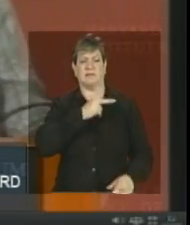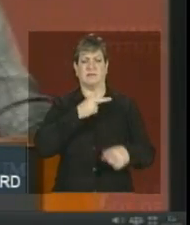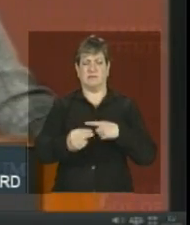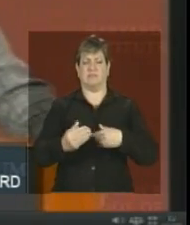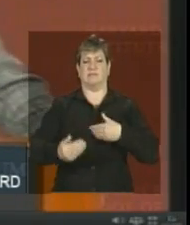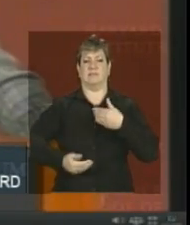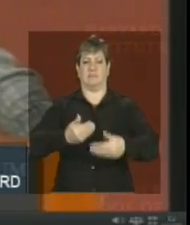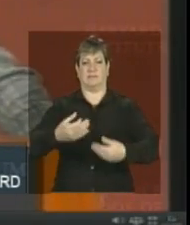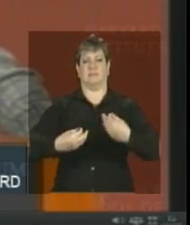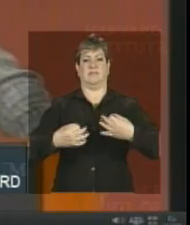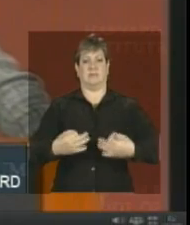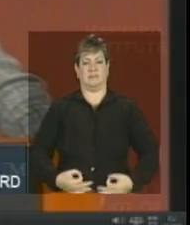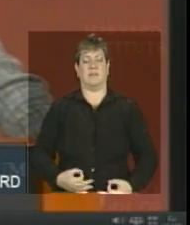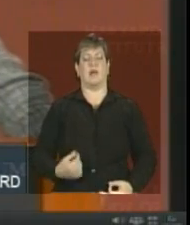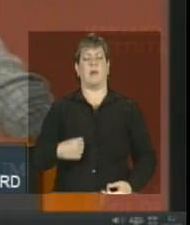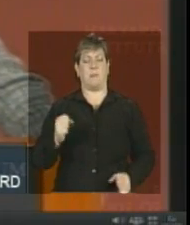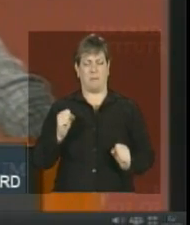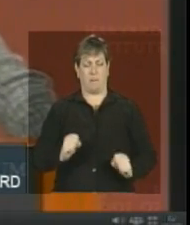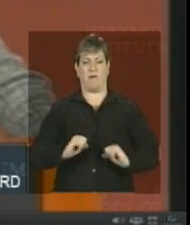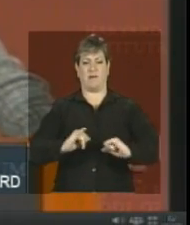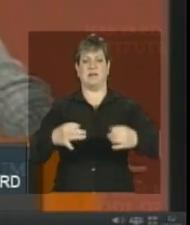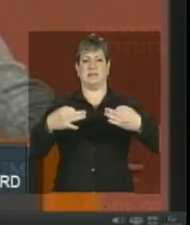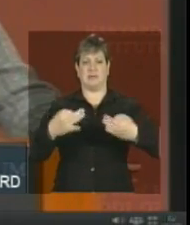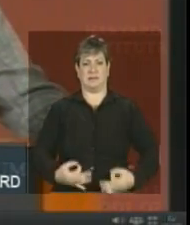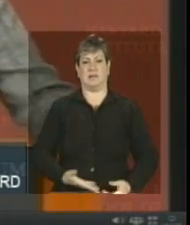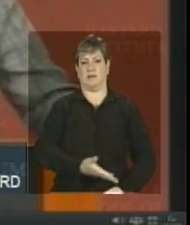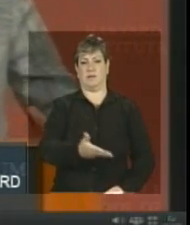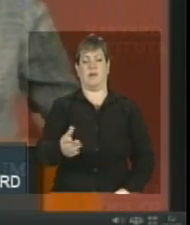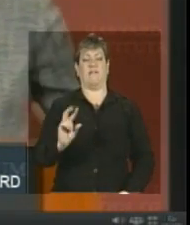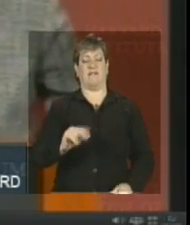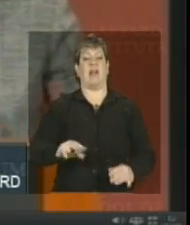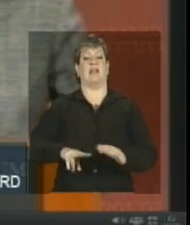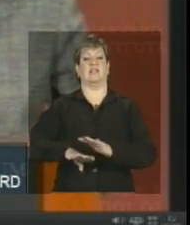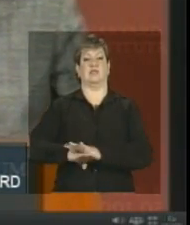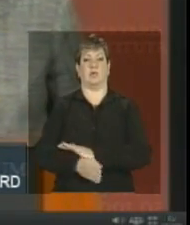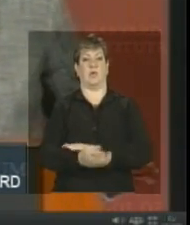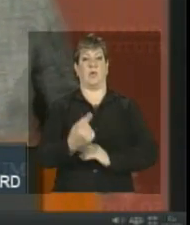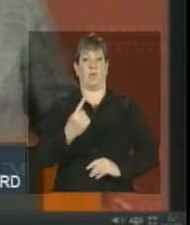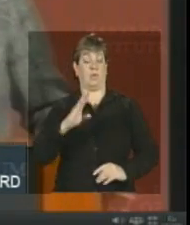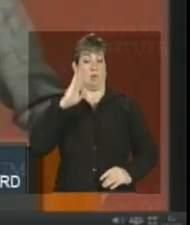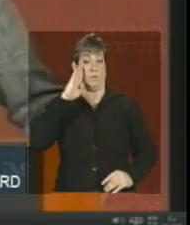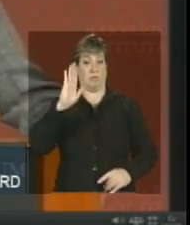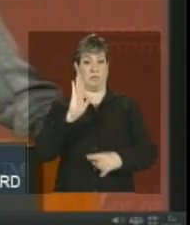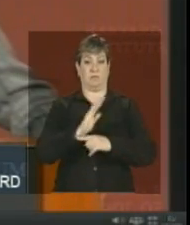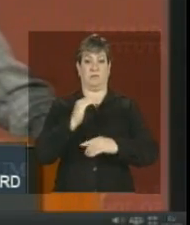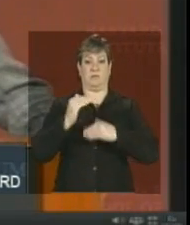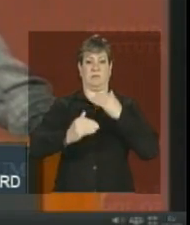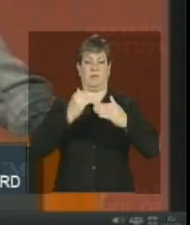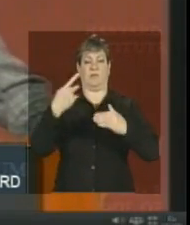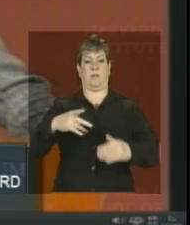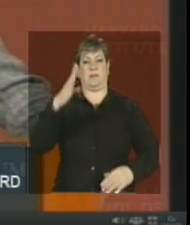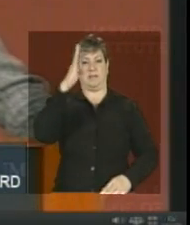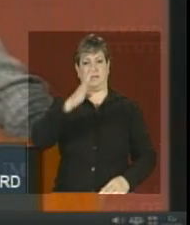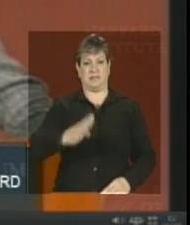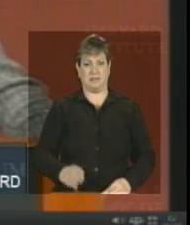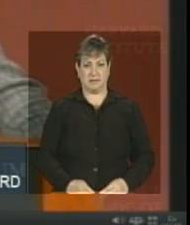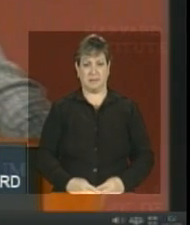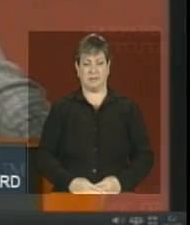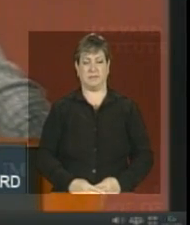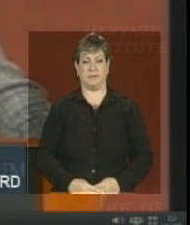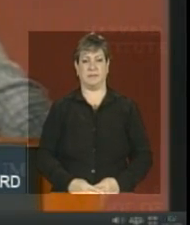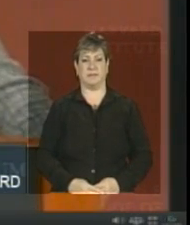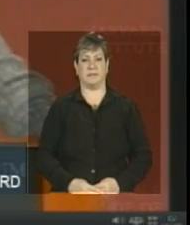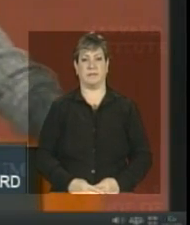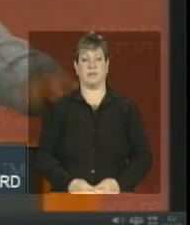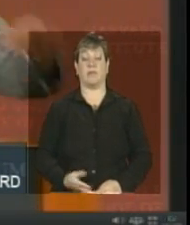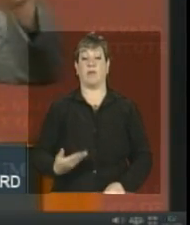eu posso assegurar aos senhores, e se tornará um dos suportes do crescimento brasileiro. Nós